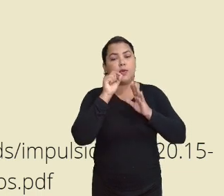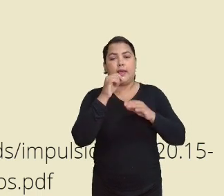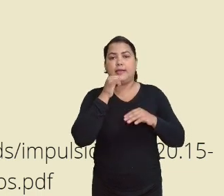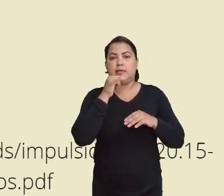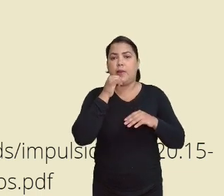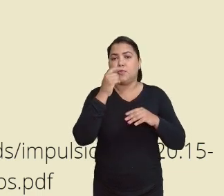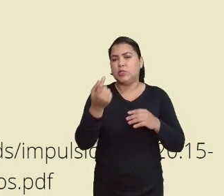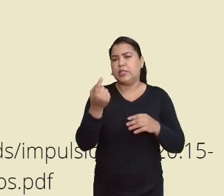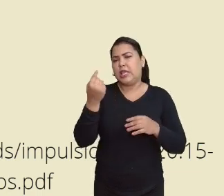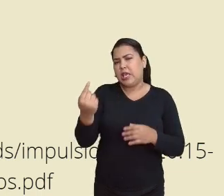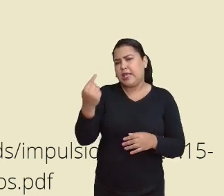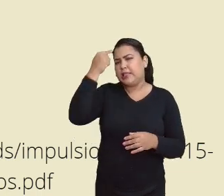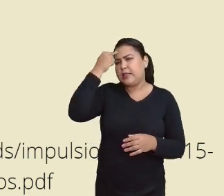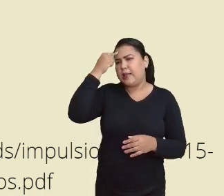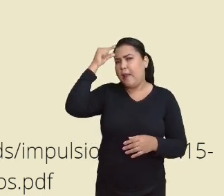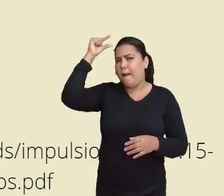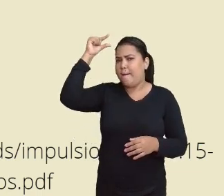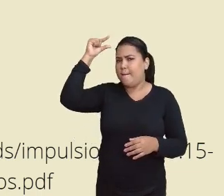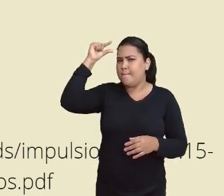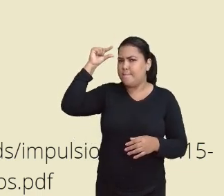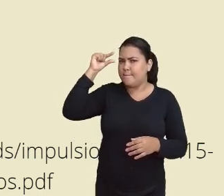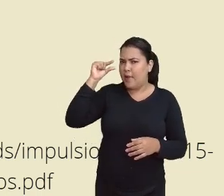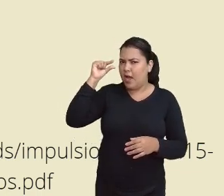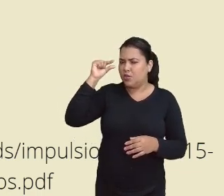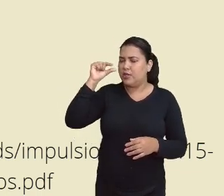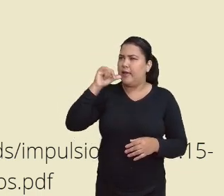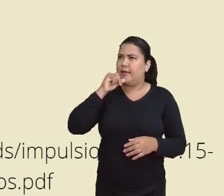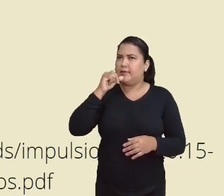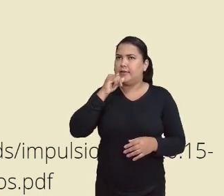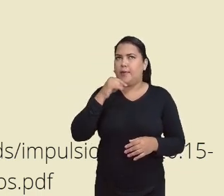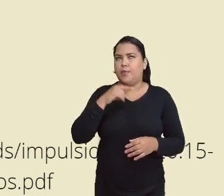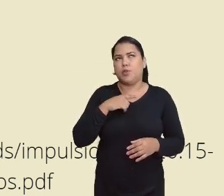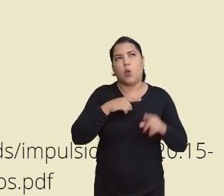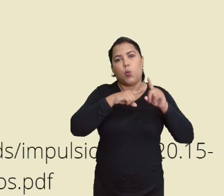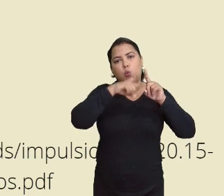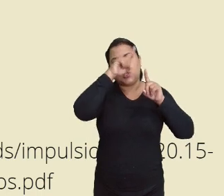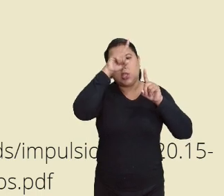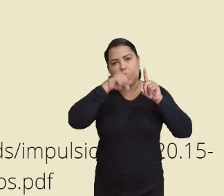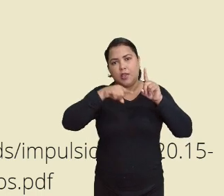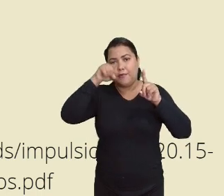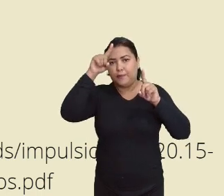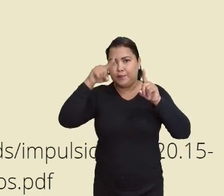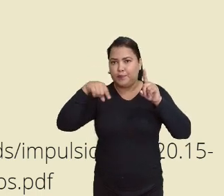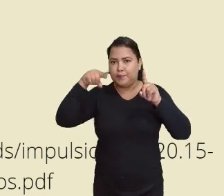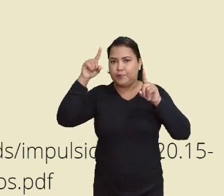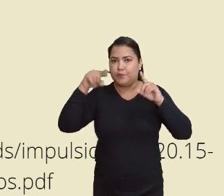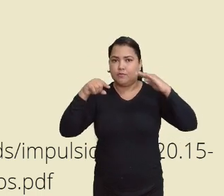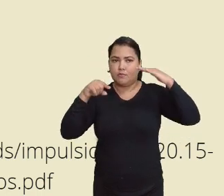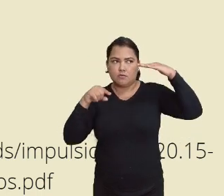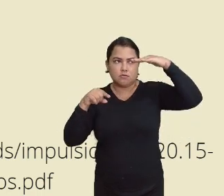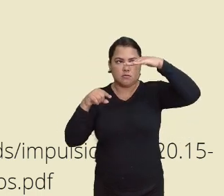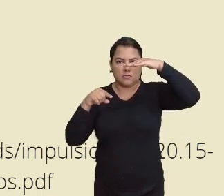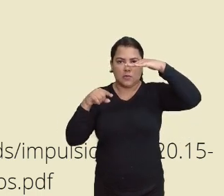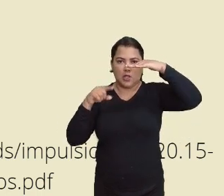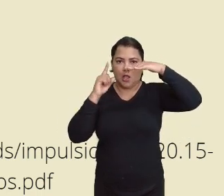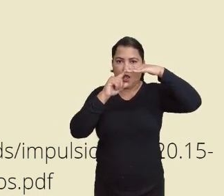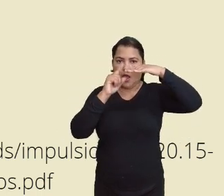fundamento intelectual abaixo da média, né? E essa deficiência, ela vem acompanhada de